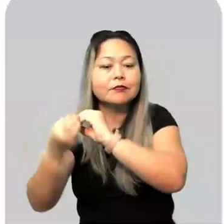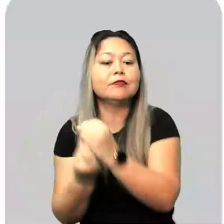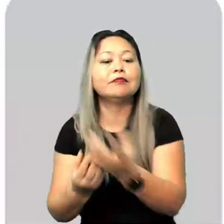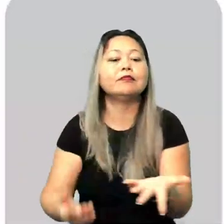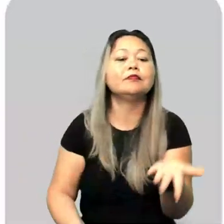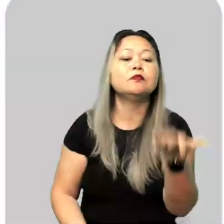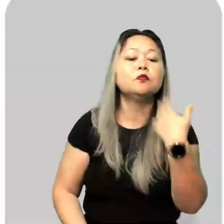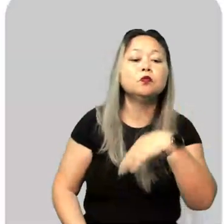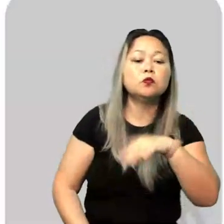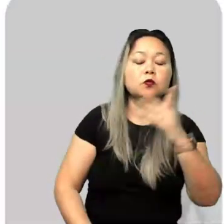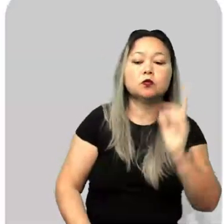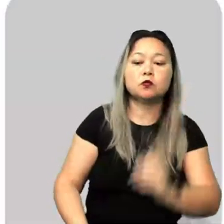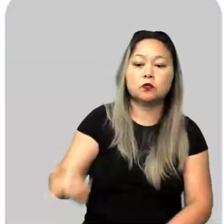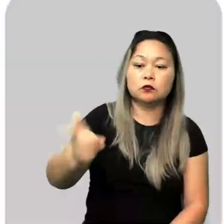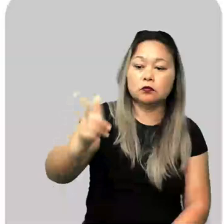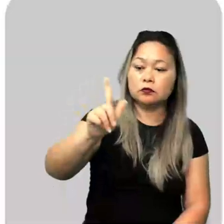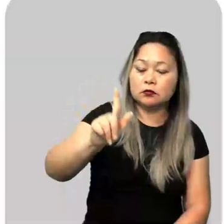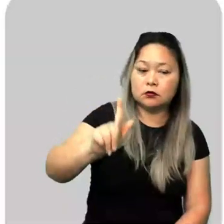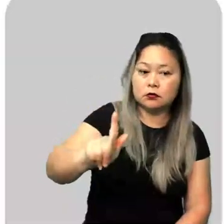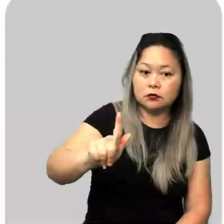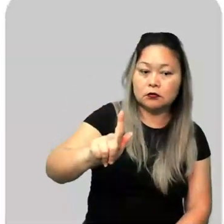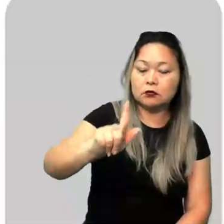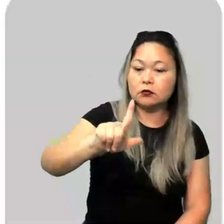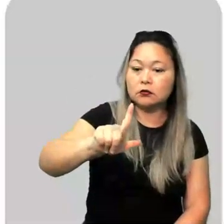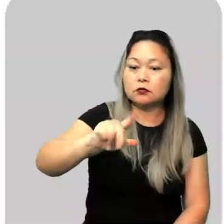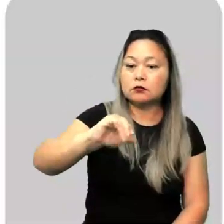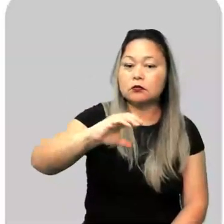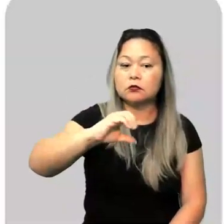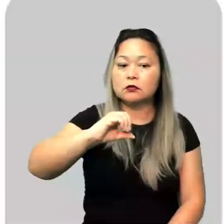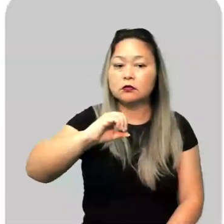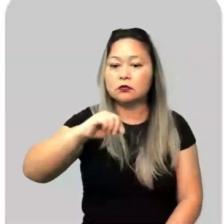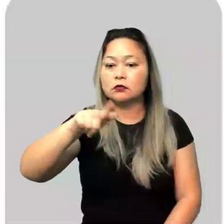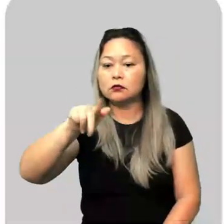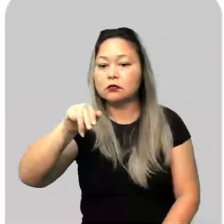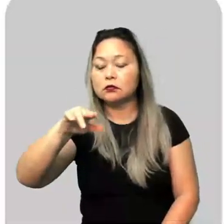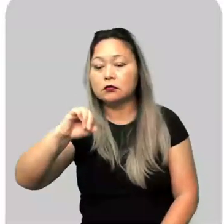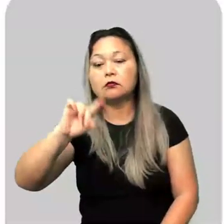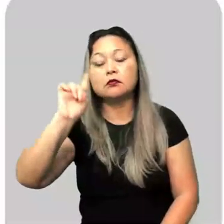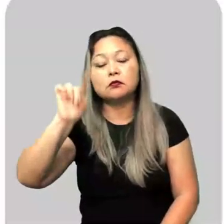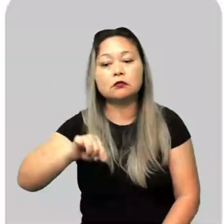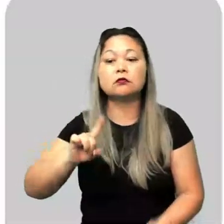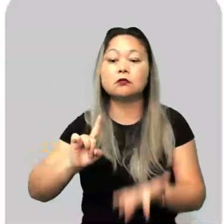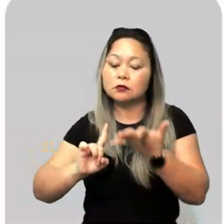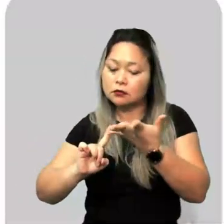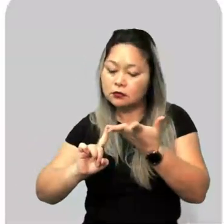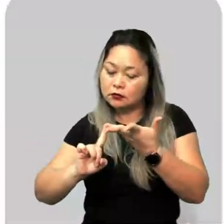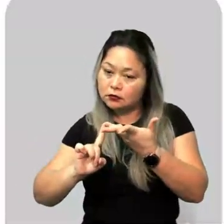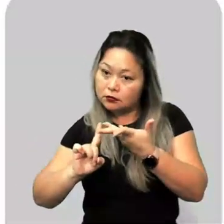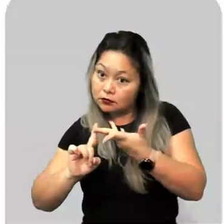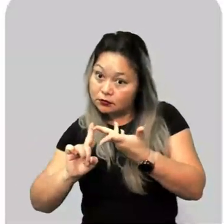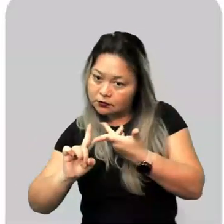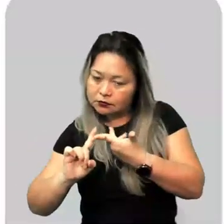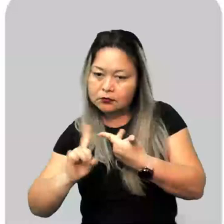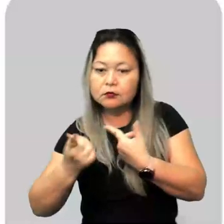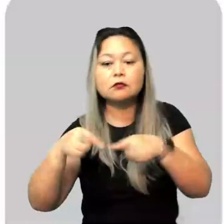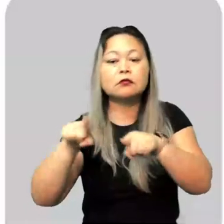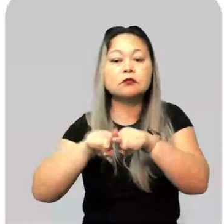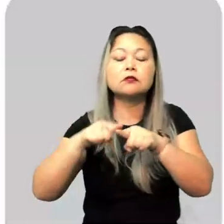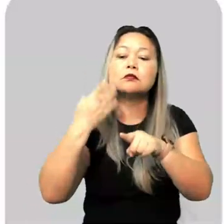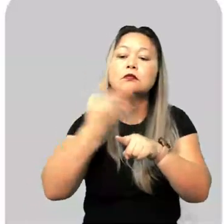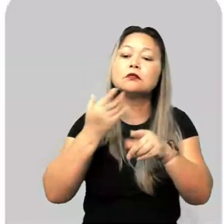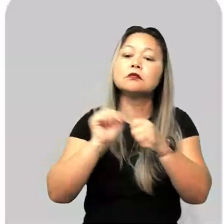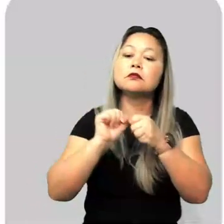glicose. E o glicogênio é um polissacarídeo também,